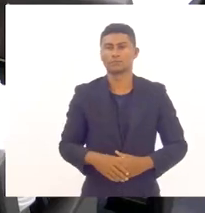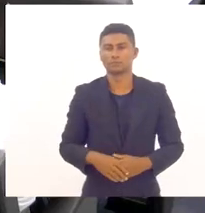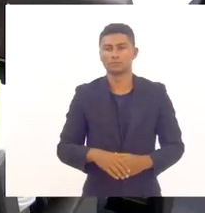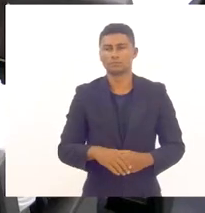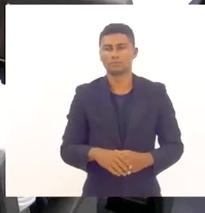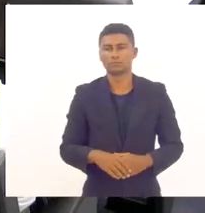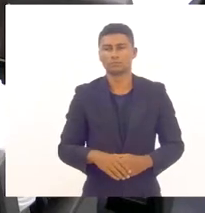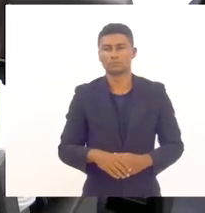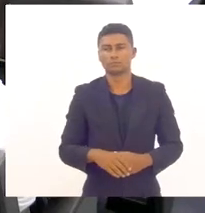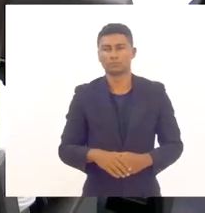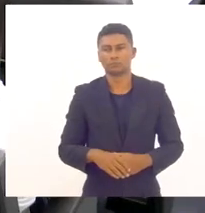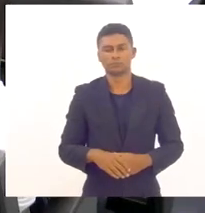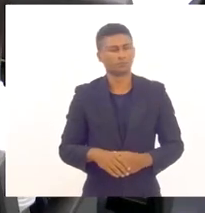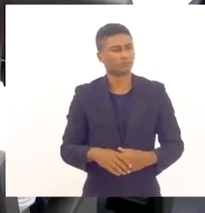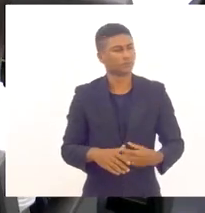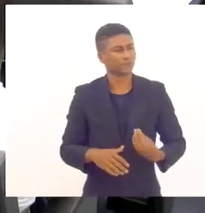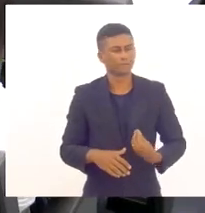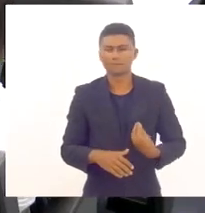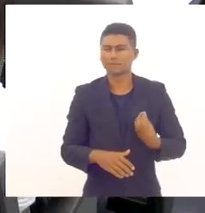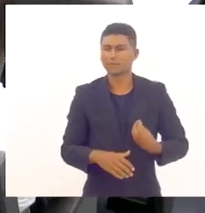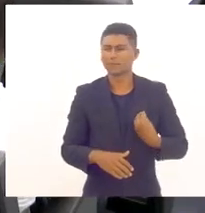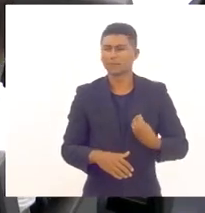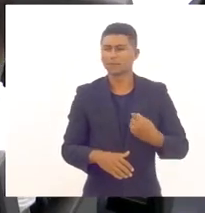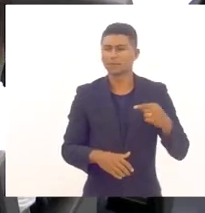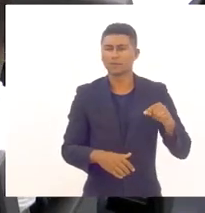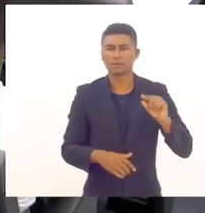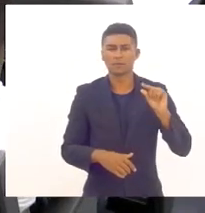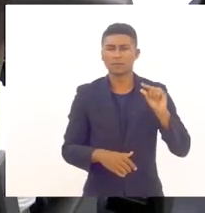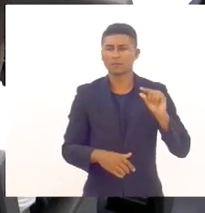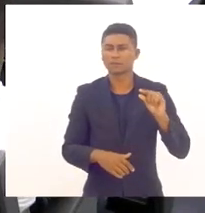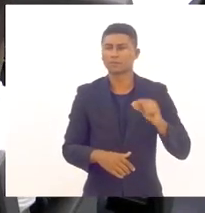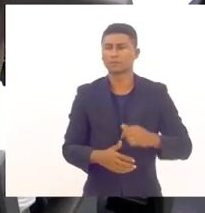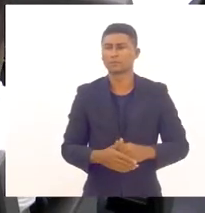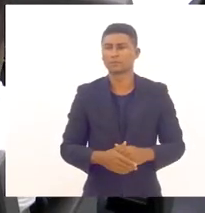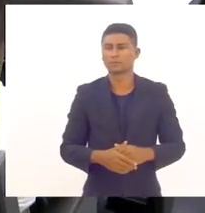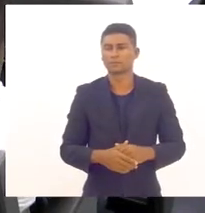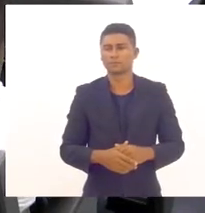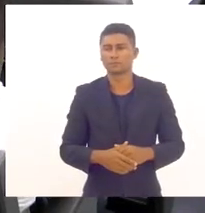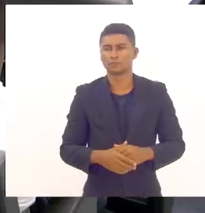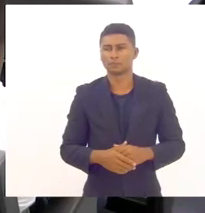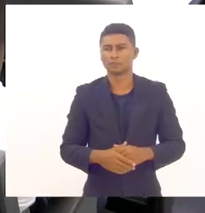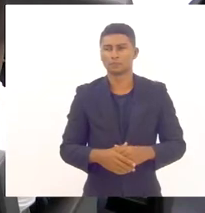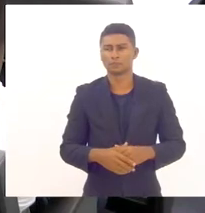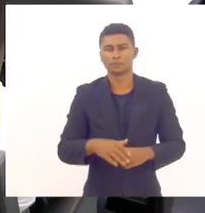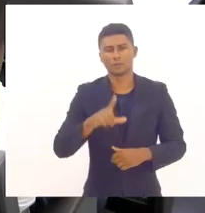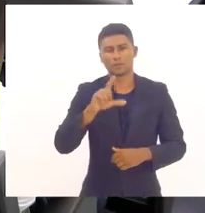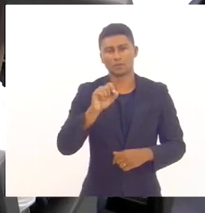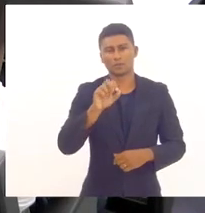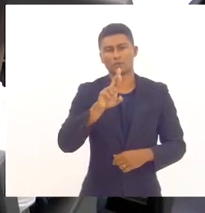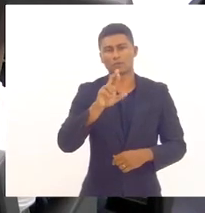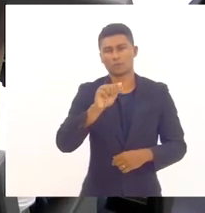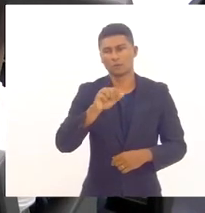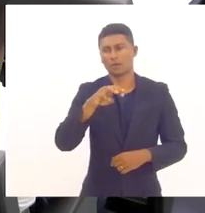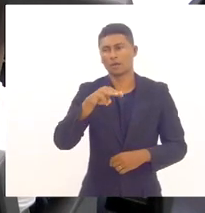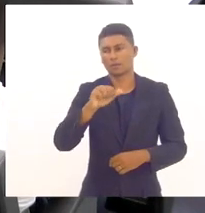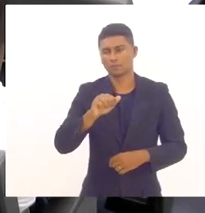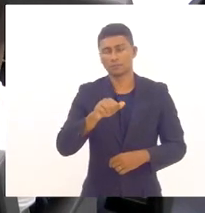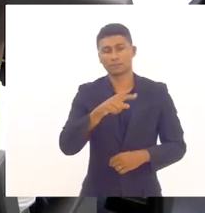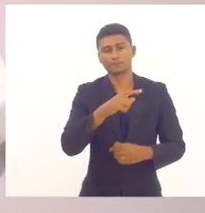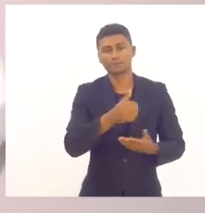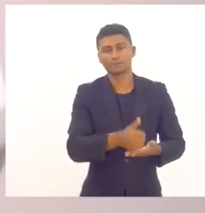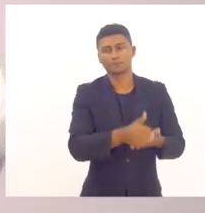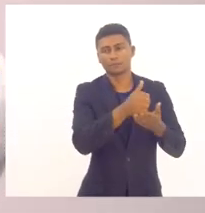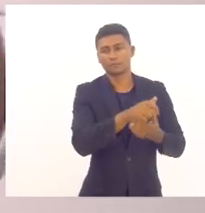Lohama estava aí agora mesmo. Ela estava agora aqui, Lohama. E a Lohama, maravilhosa. Lohama, ela é